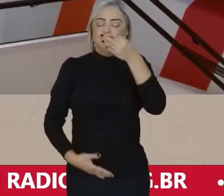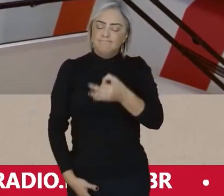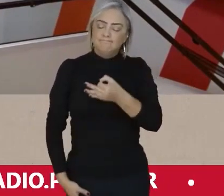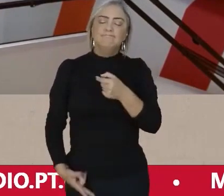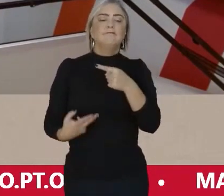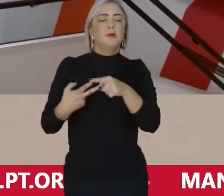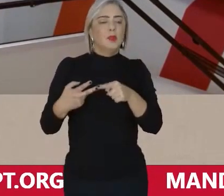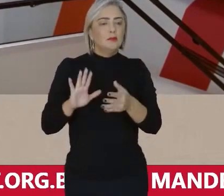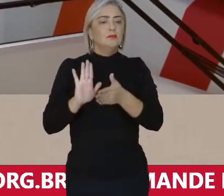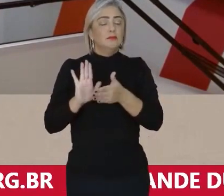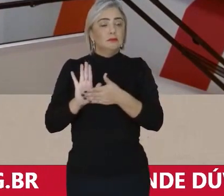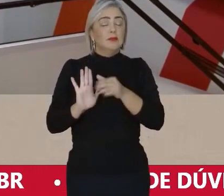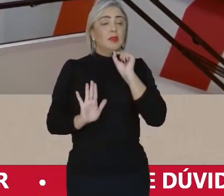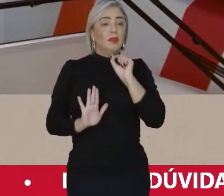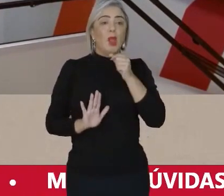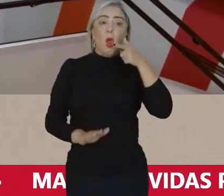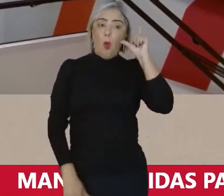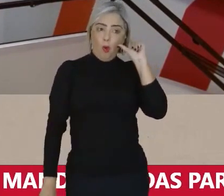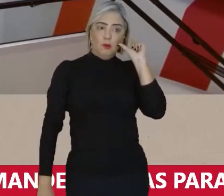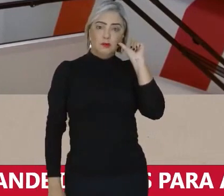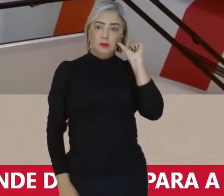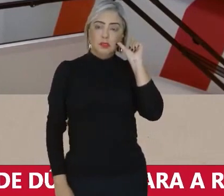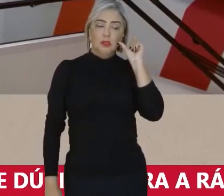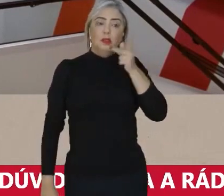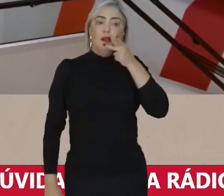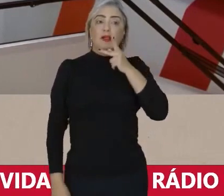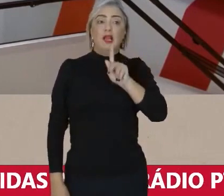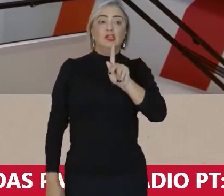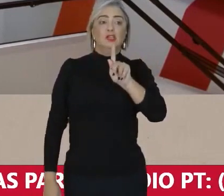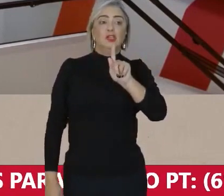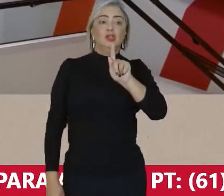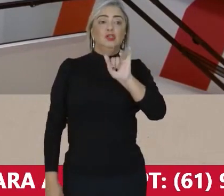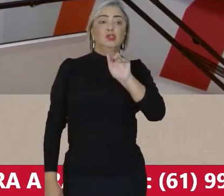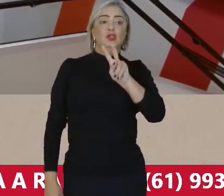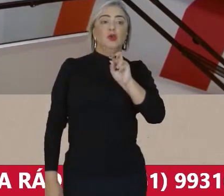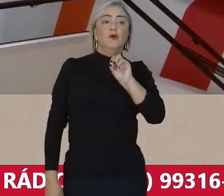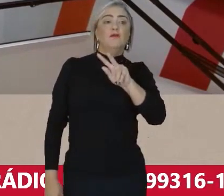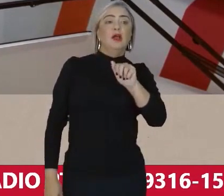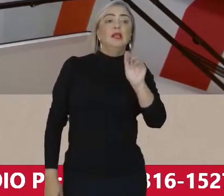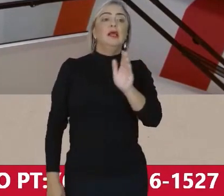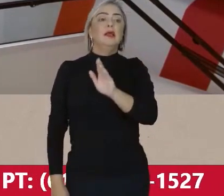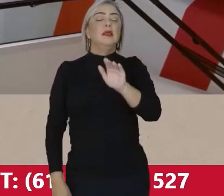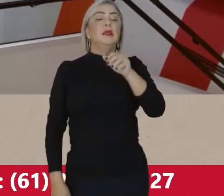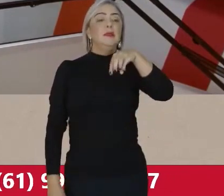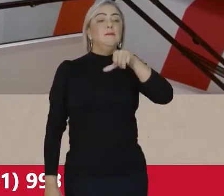2 matérias apenas para citar de ontem, né, tanto da fala da Giovana como da fala da Mayra,